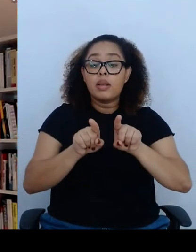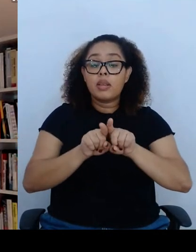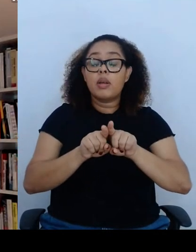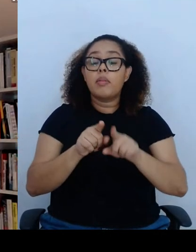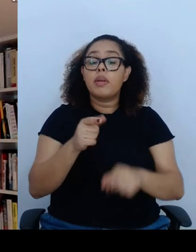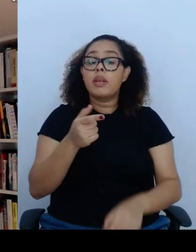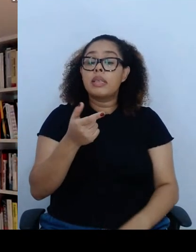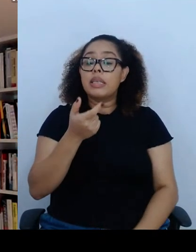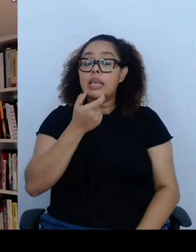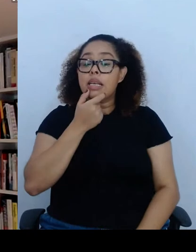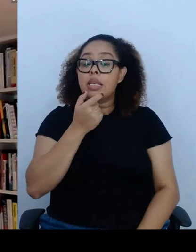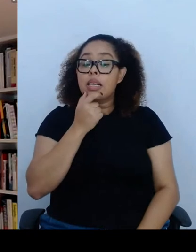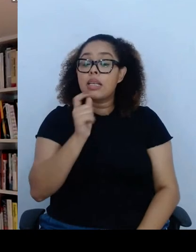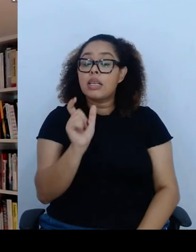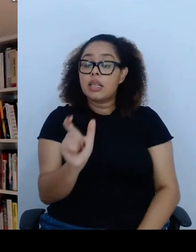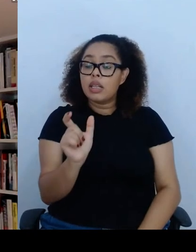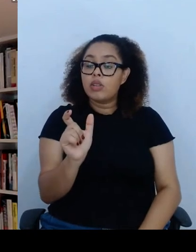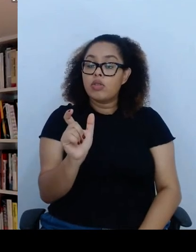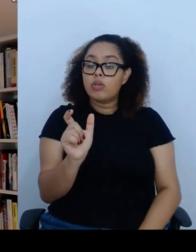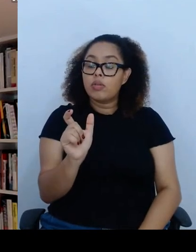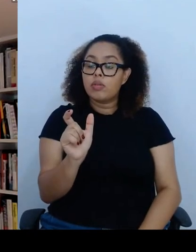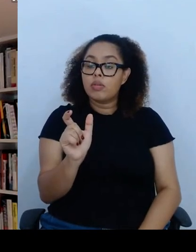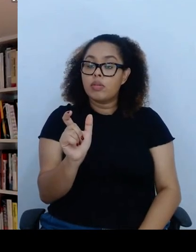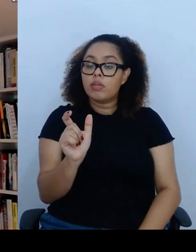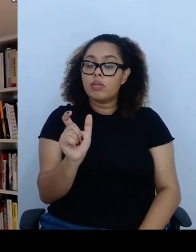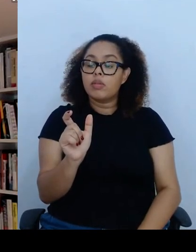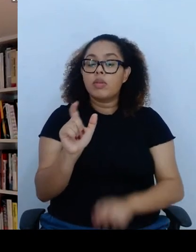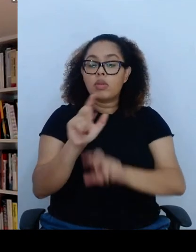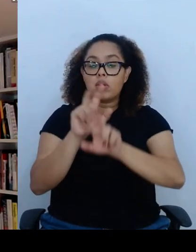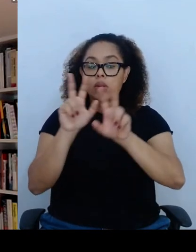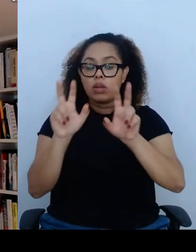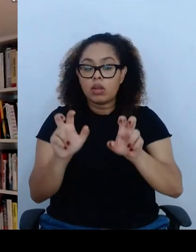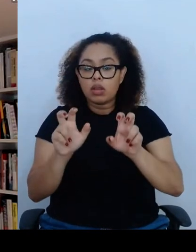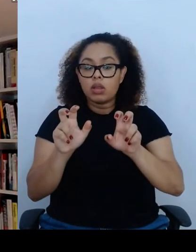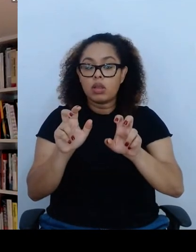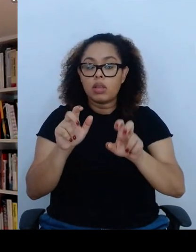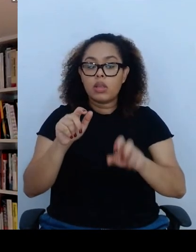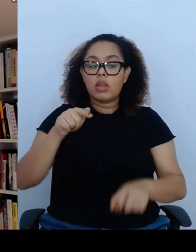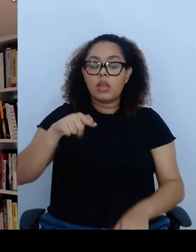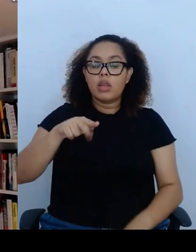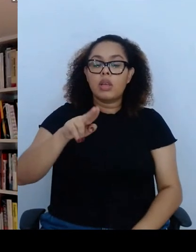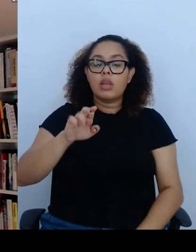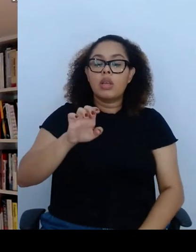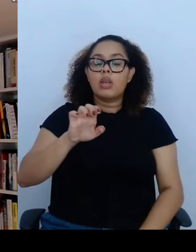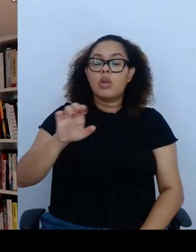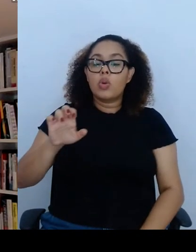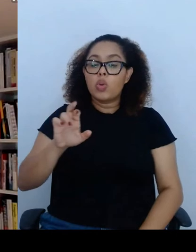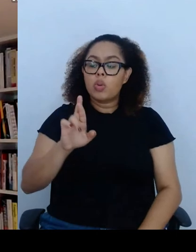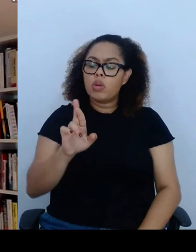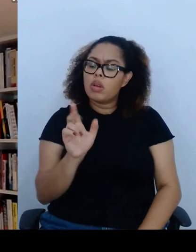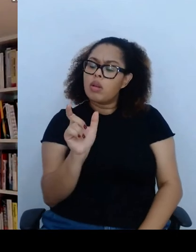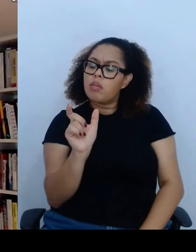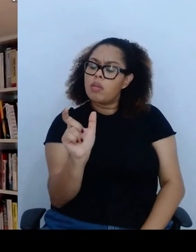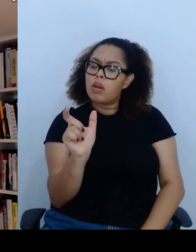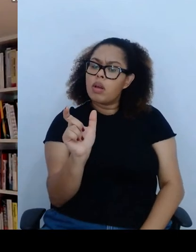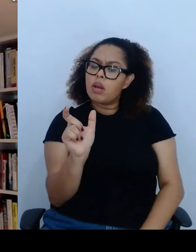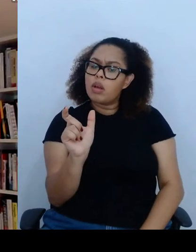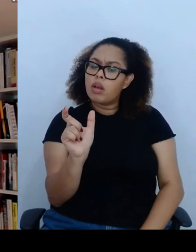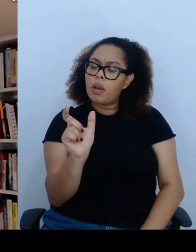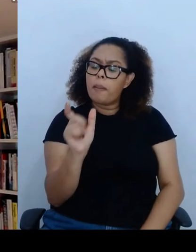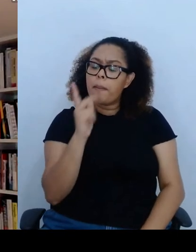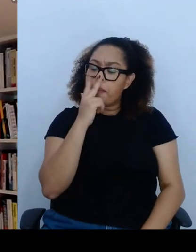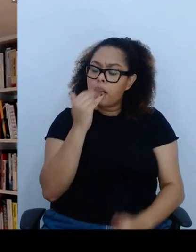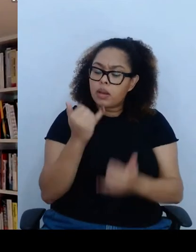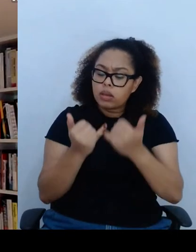a tradução que é isso o tema o termo que ainda não nos parece completamente assimilado